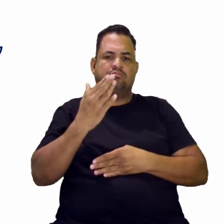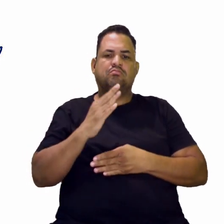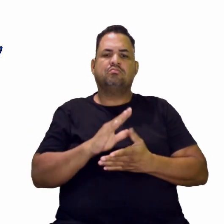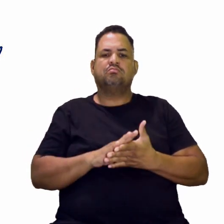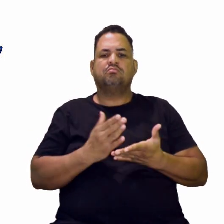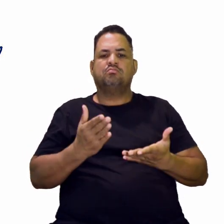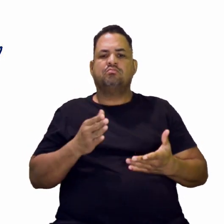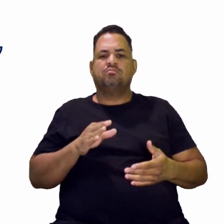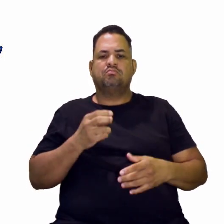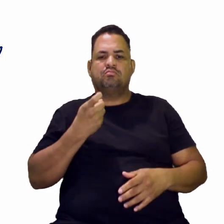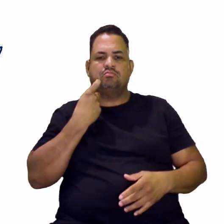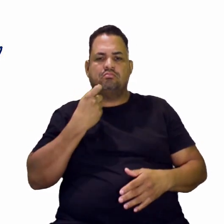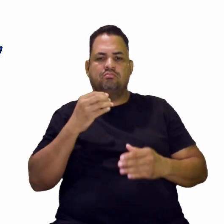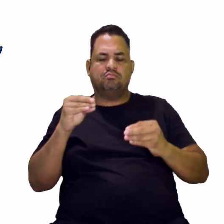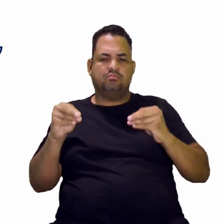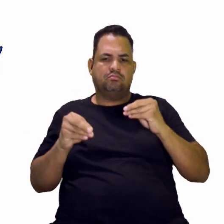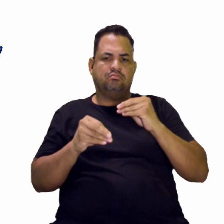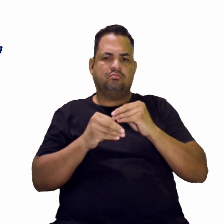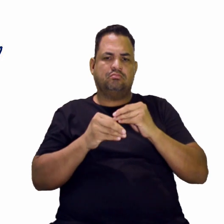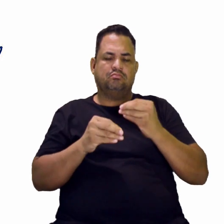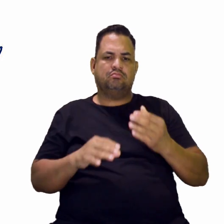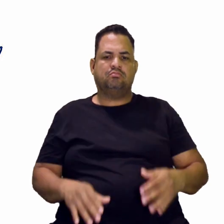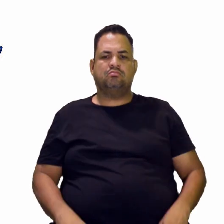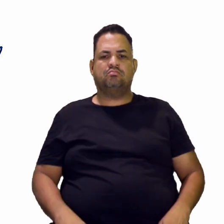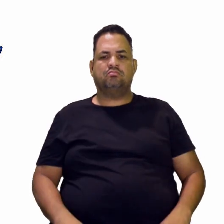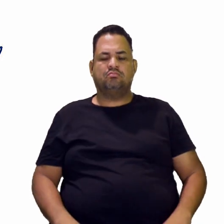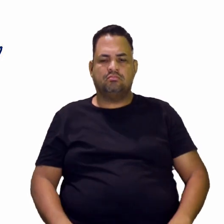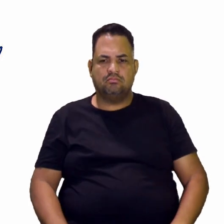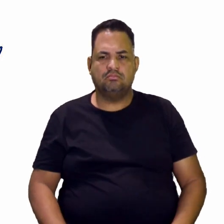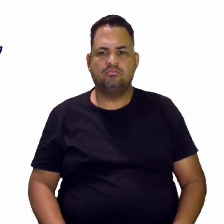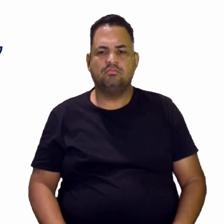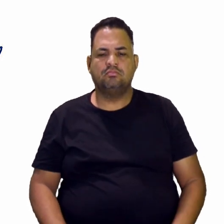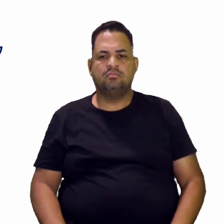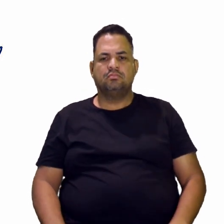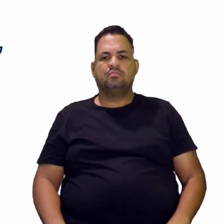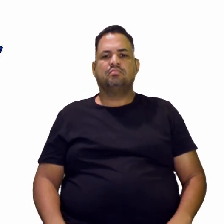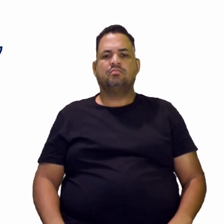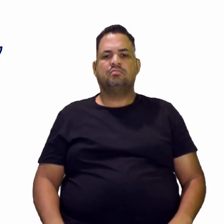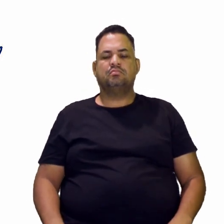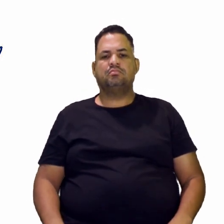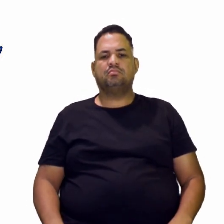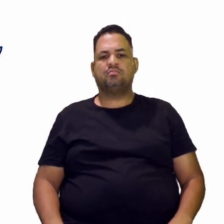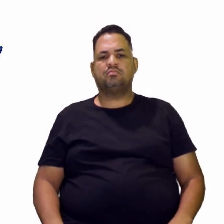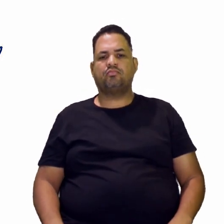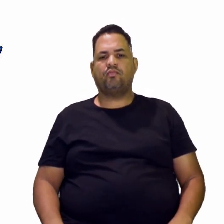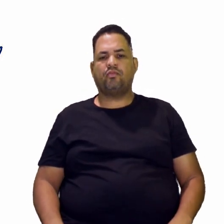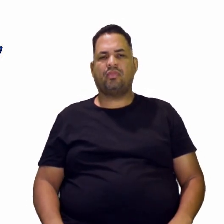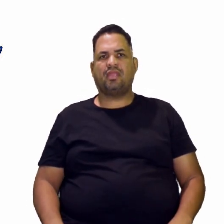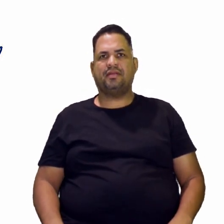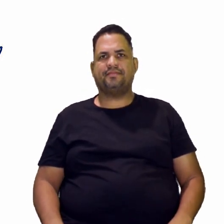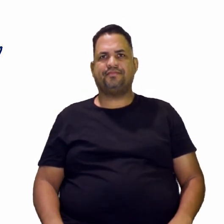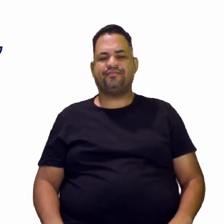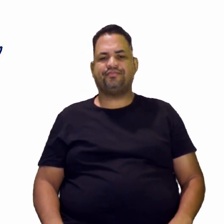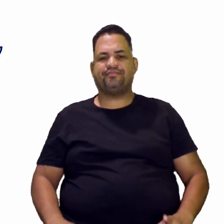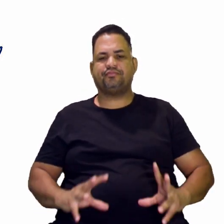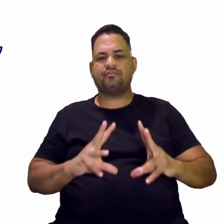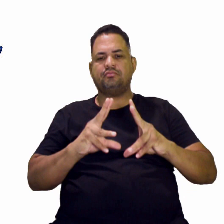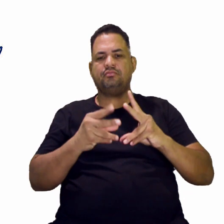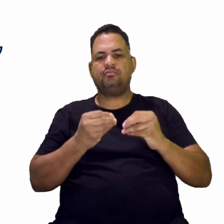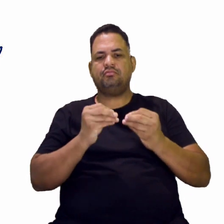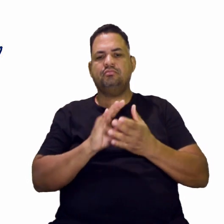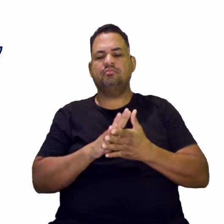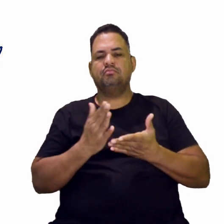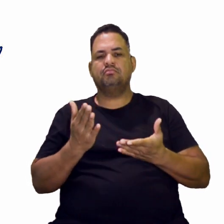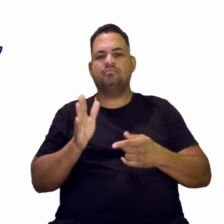quantidade desses animais intrusos seja maior do que a quantidade dos animais que já estavam lá. Então, tudo isso aí